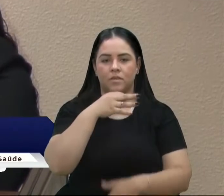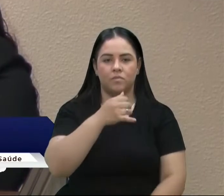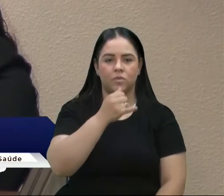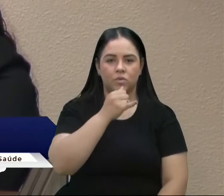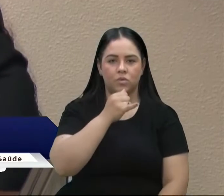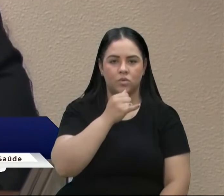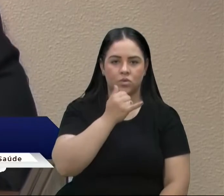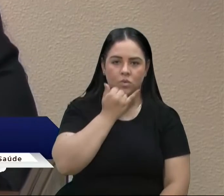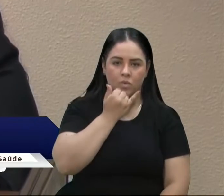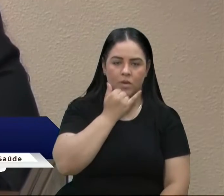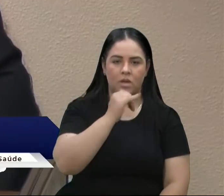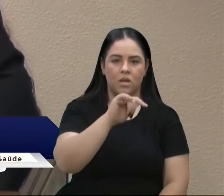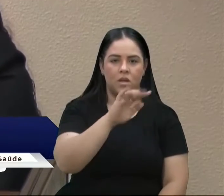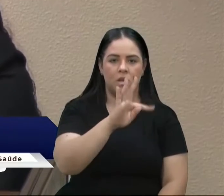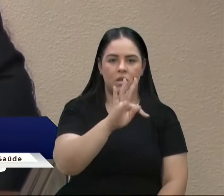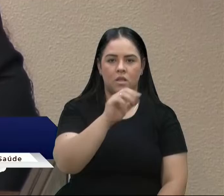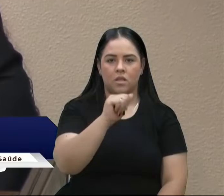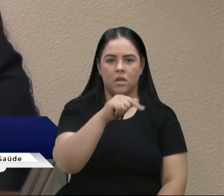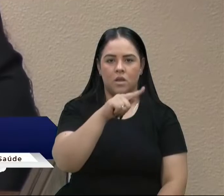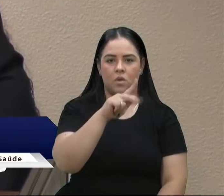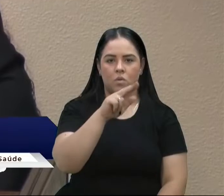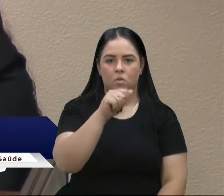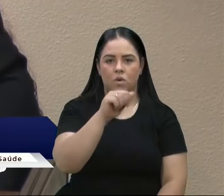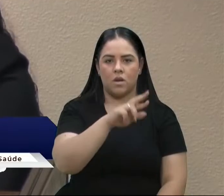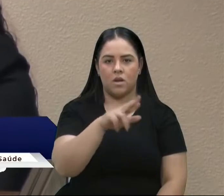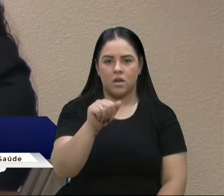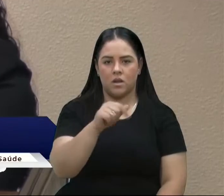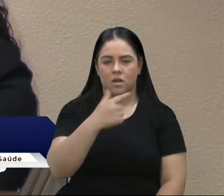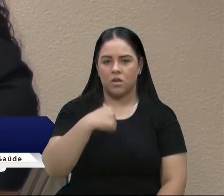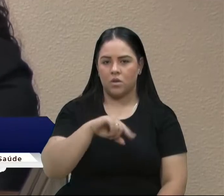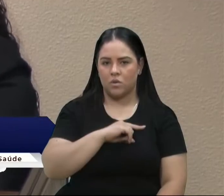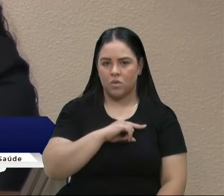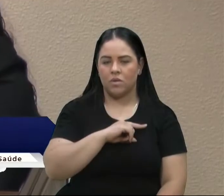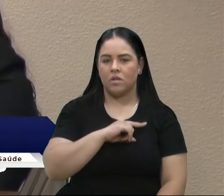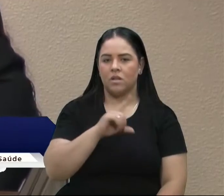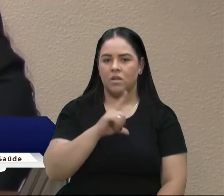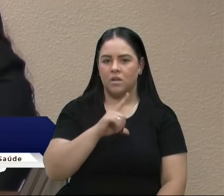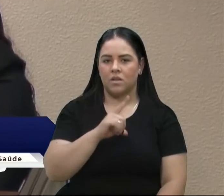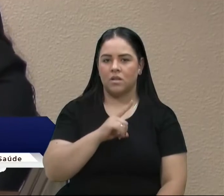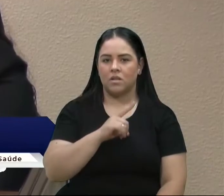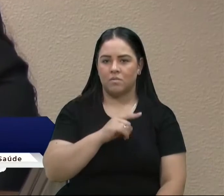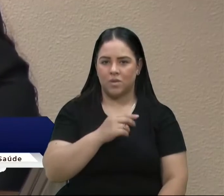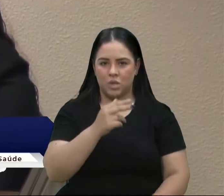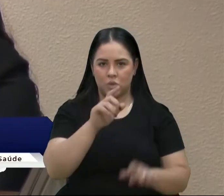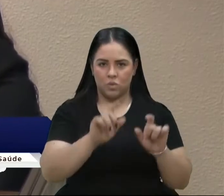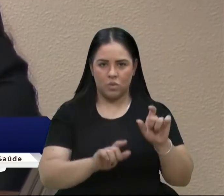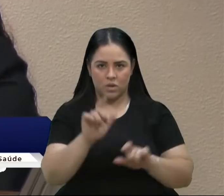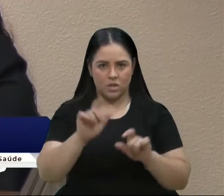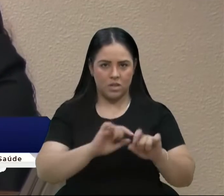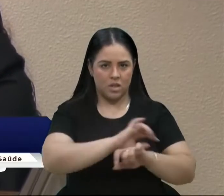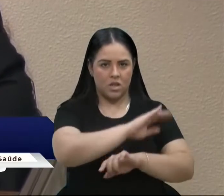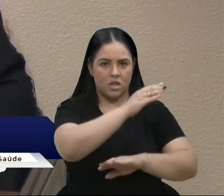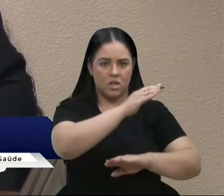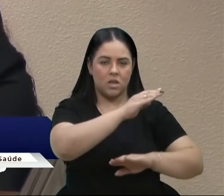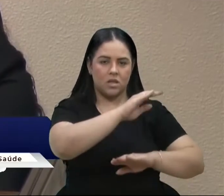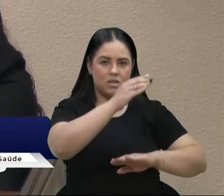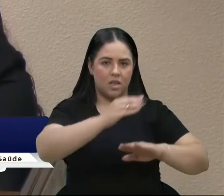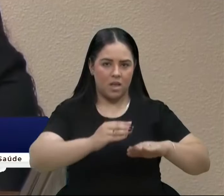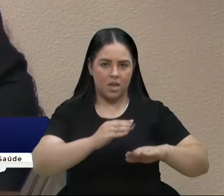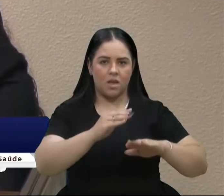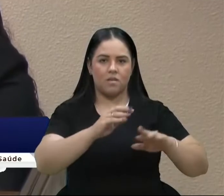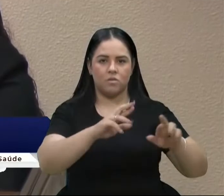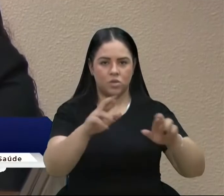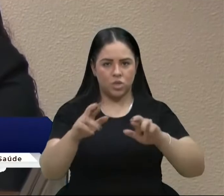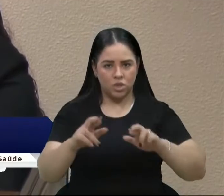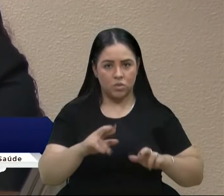Então esses 30 moradores da nossa região deveriam ser realocados dentro da nossa região, e mesmo com o esforço